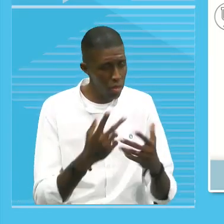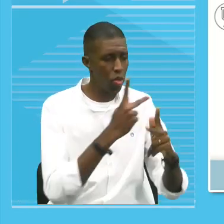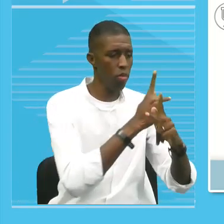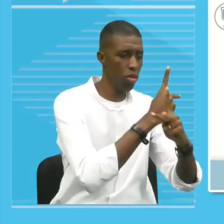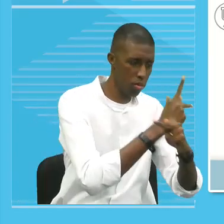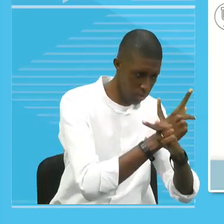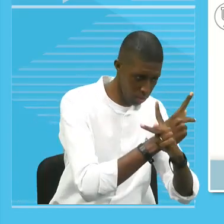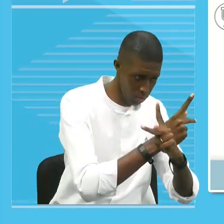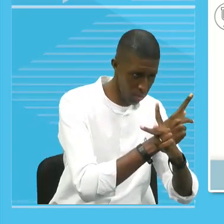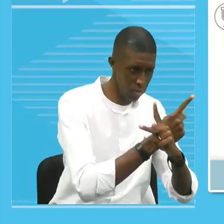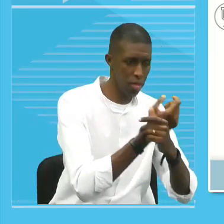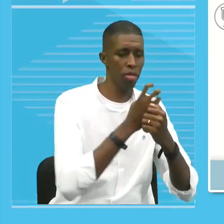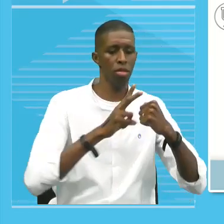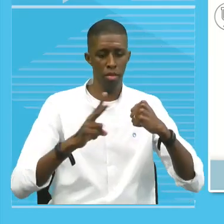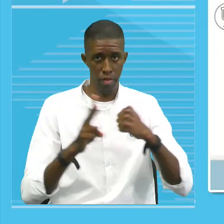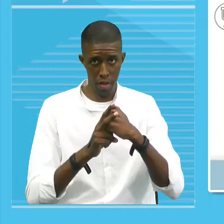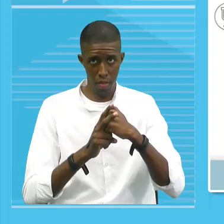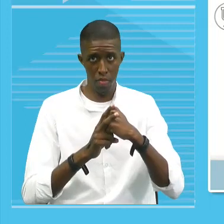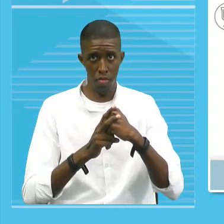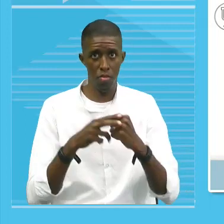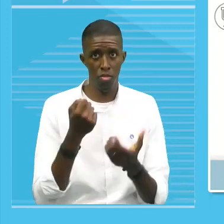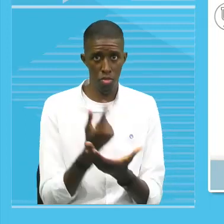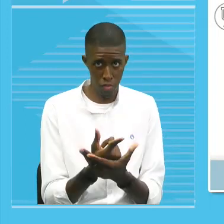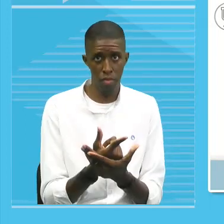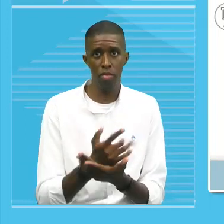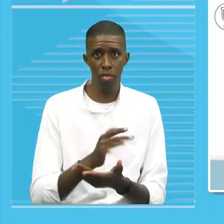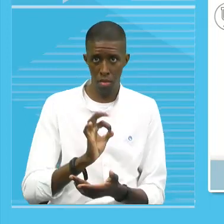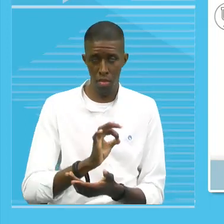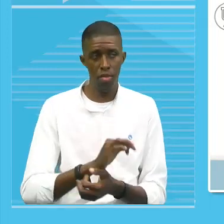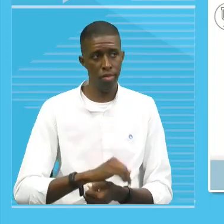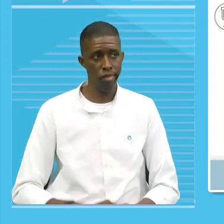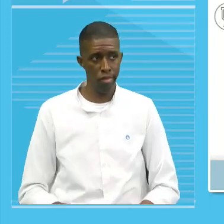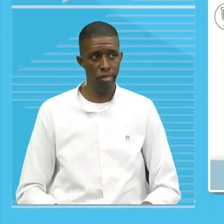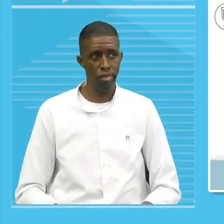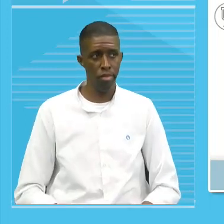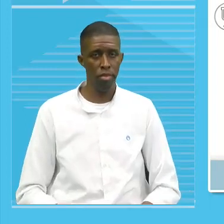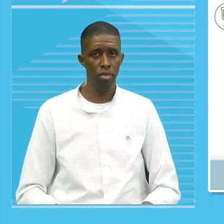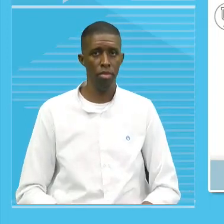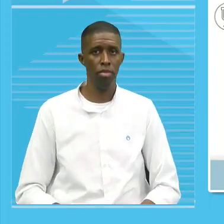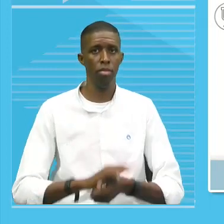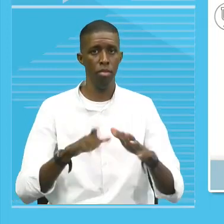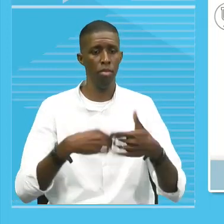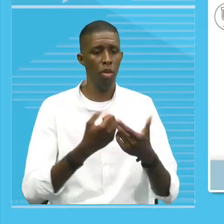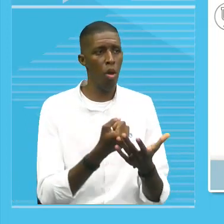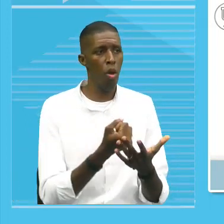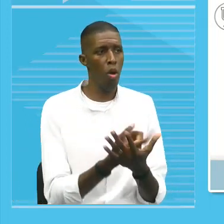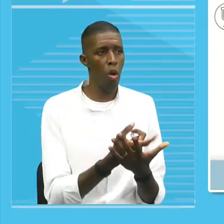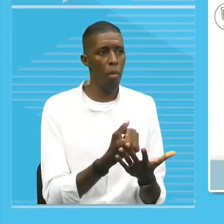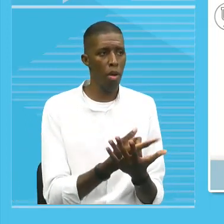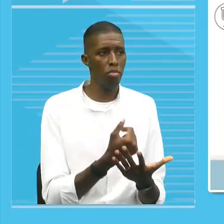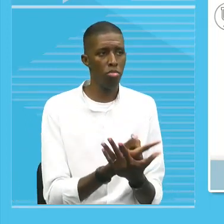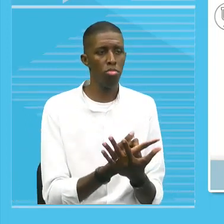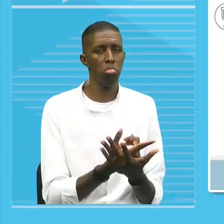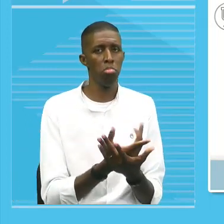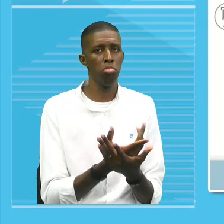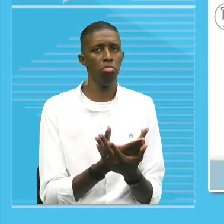nos compraram né nos compraram um nos guantes lindos